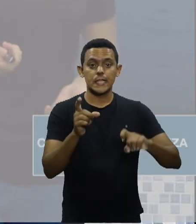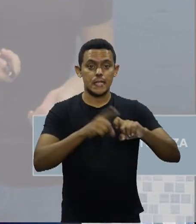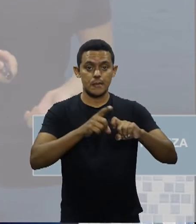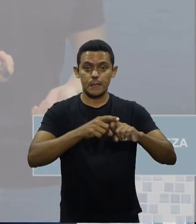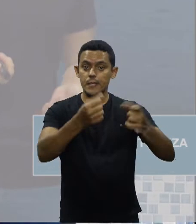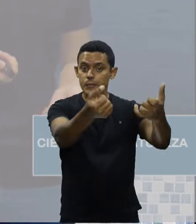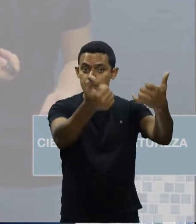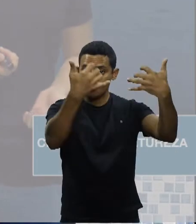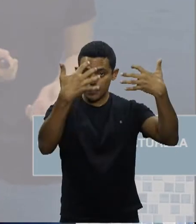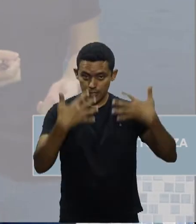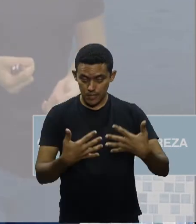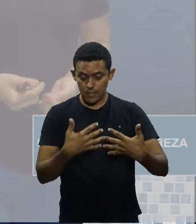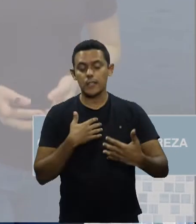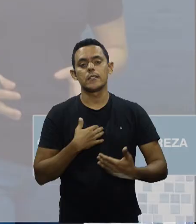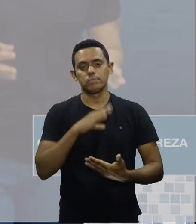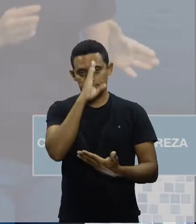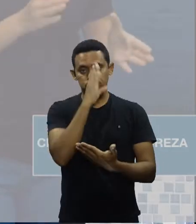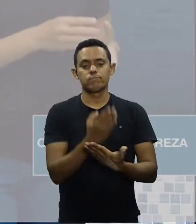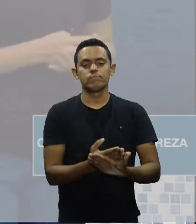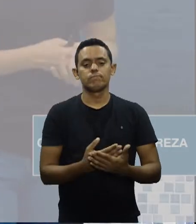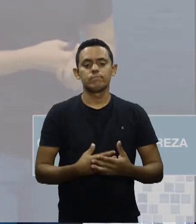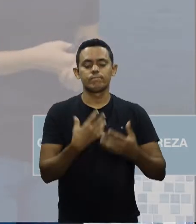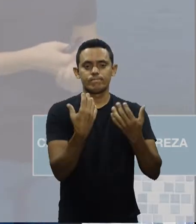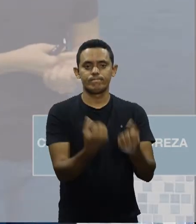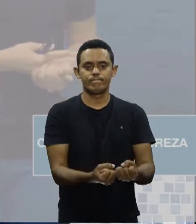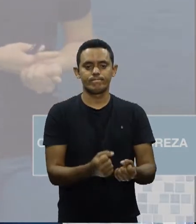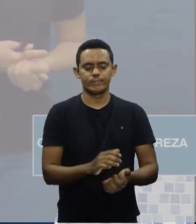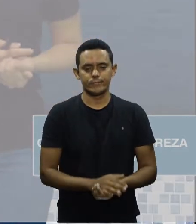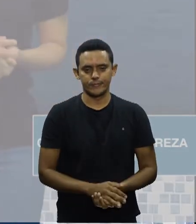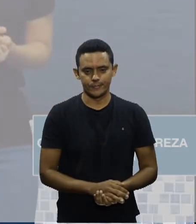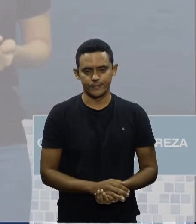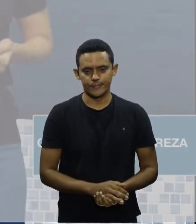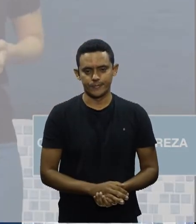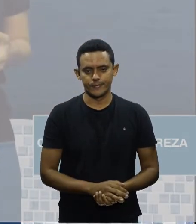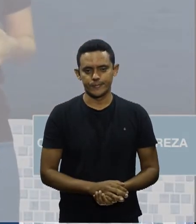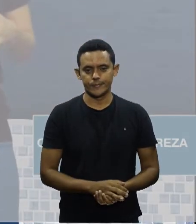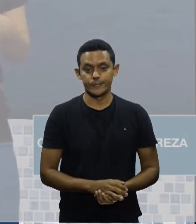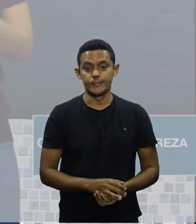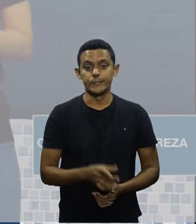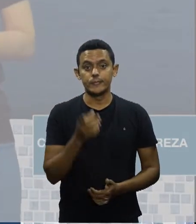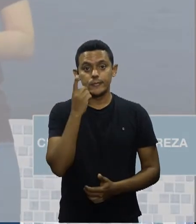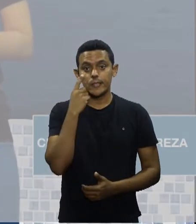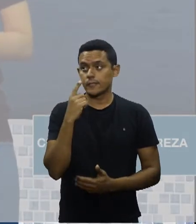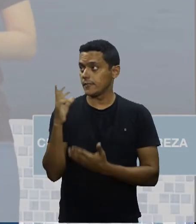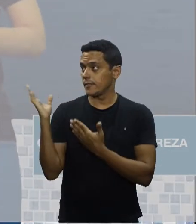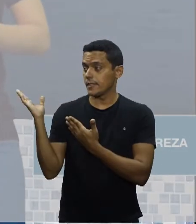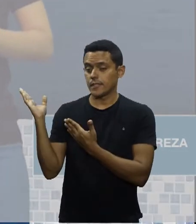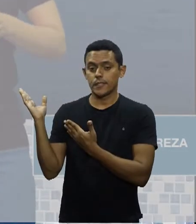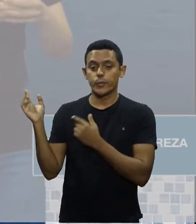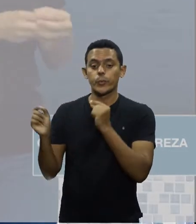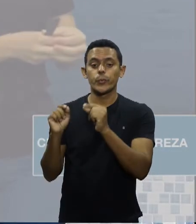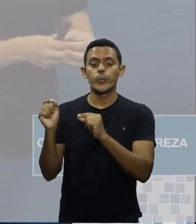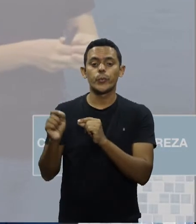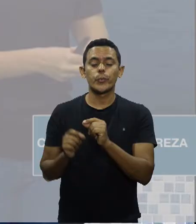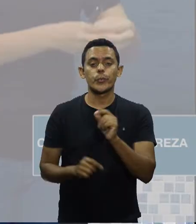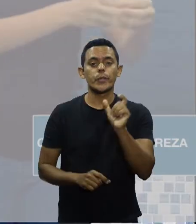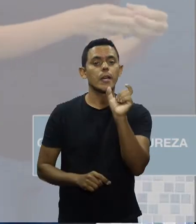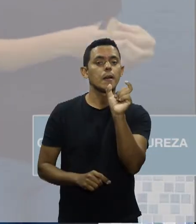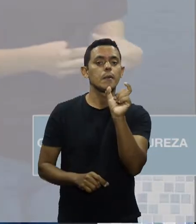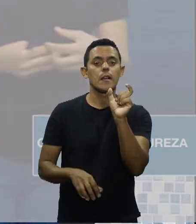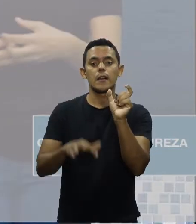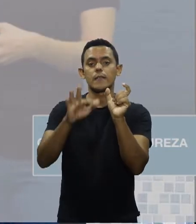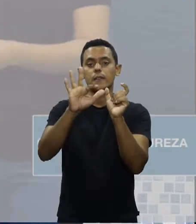Então, agora a gente vai começar a segunda parte da nossa aula, que é falar um pouquinho a respeito das fake news, que é justamente